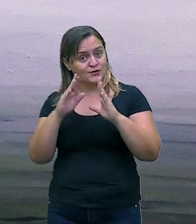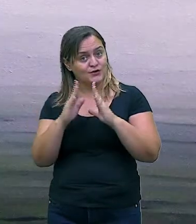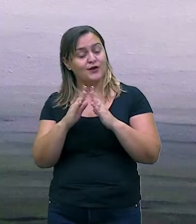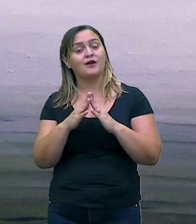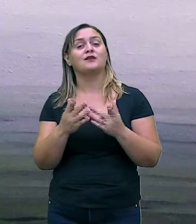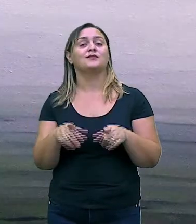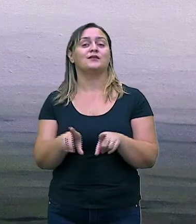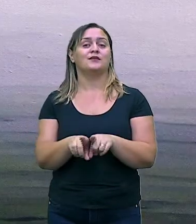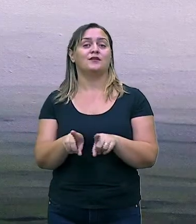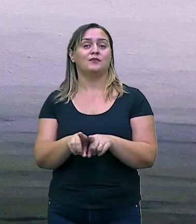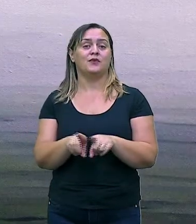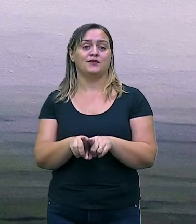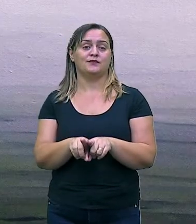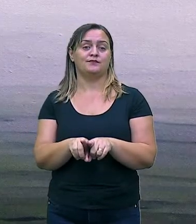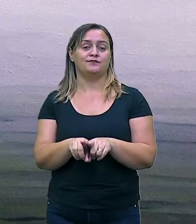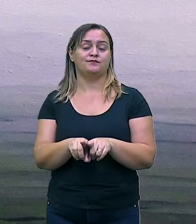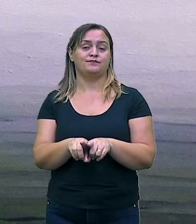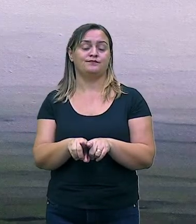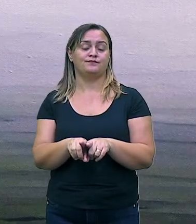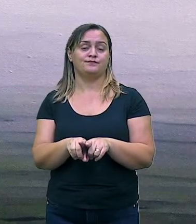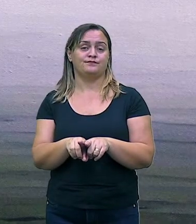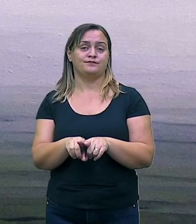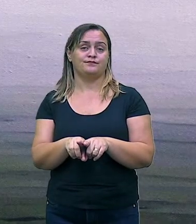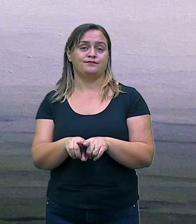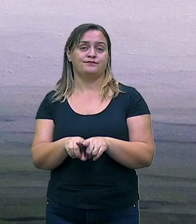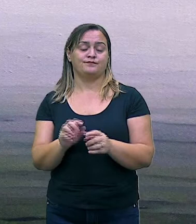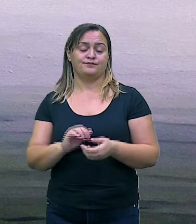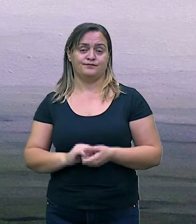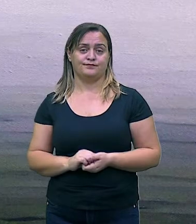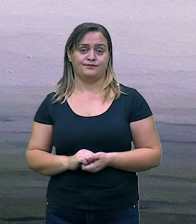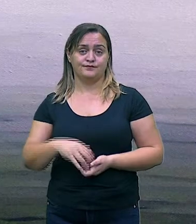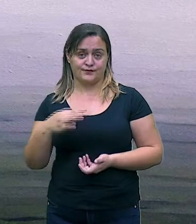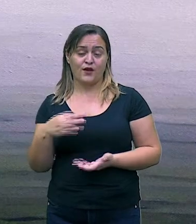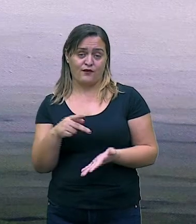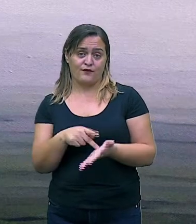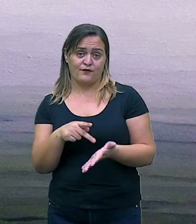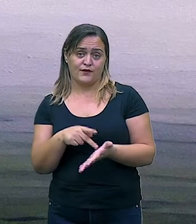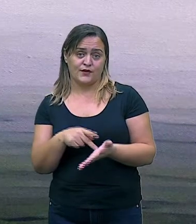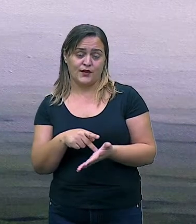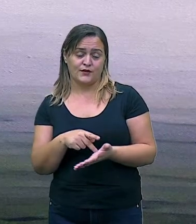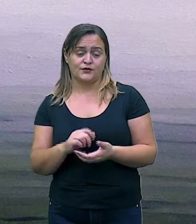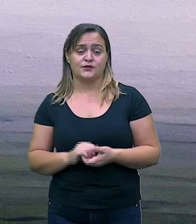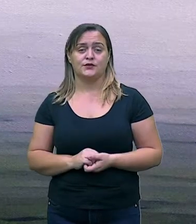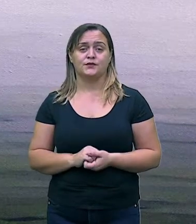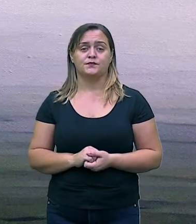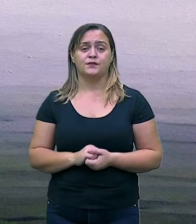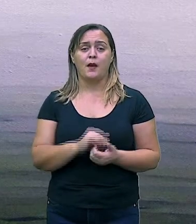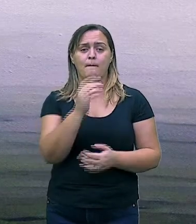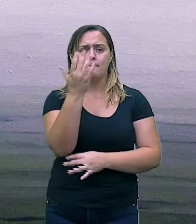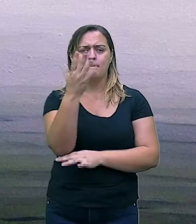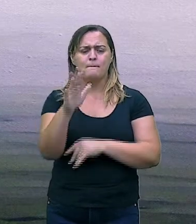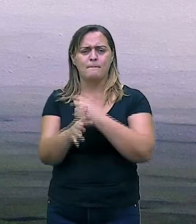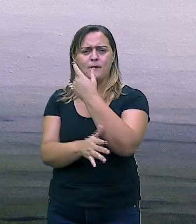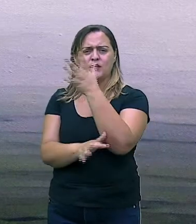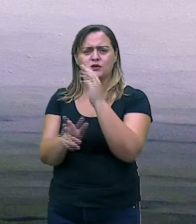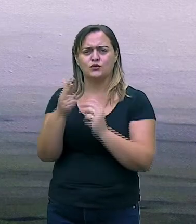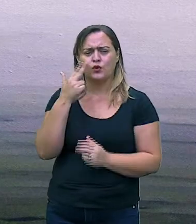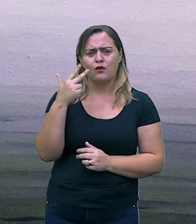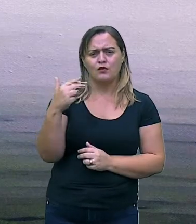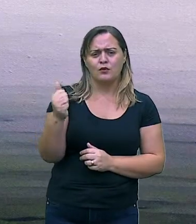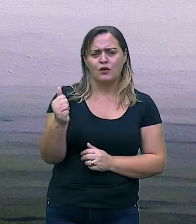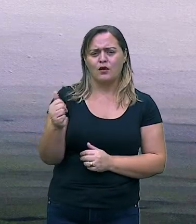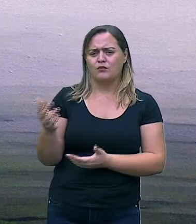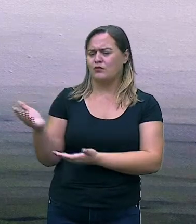a partir daí vem o seu olhar para a sua paisagem, que é a paisagem natural que você observa aqui no